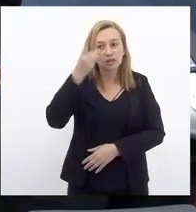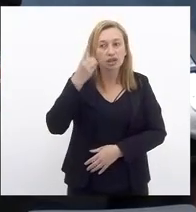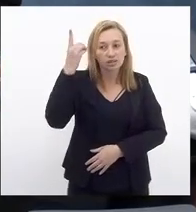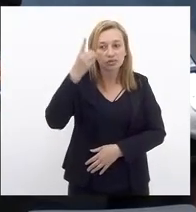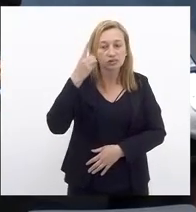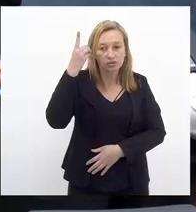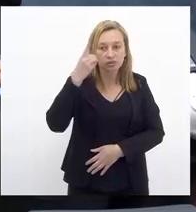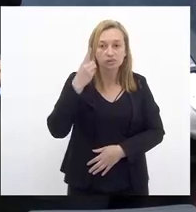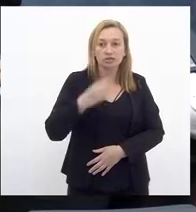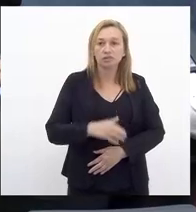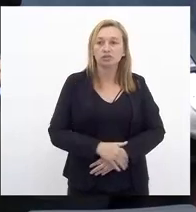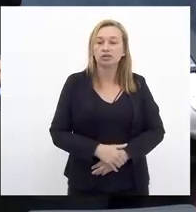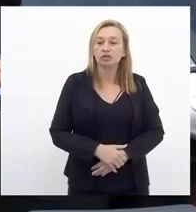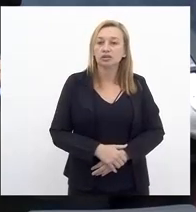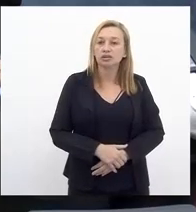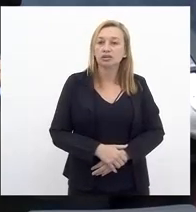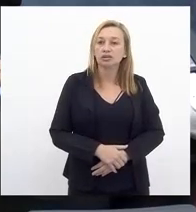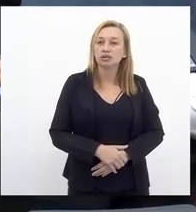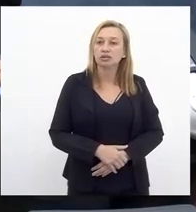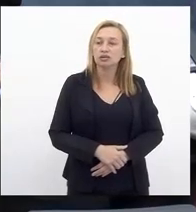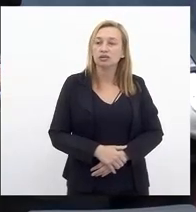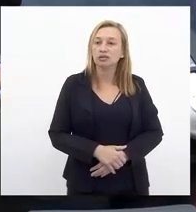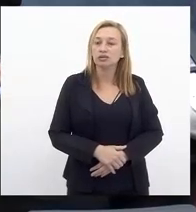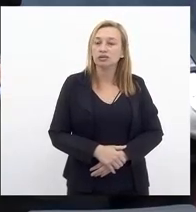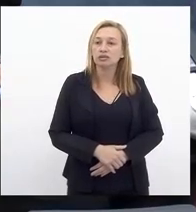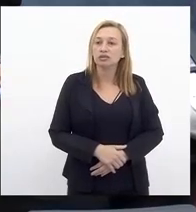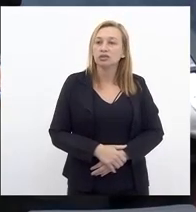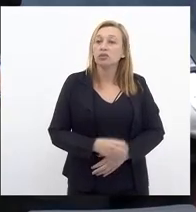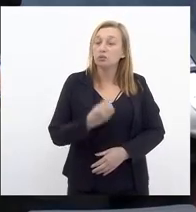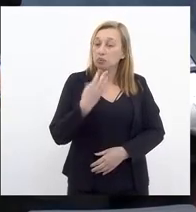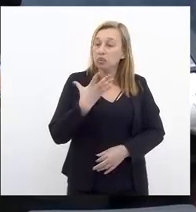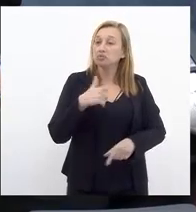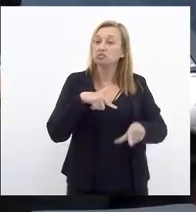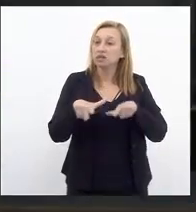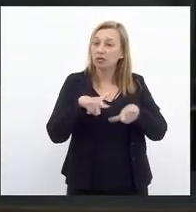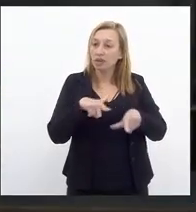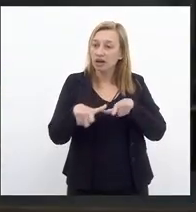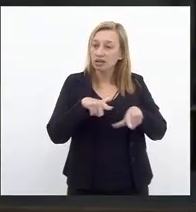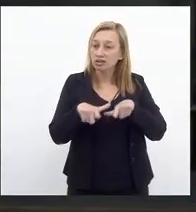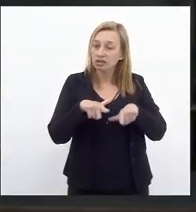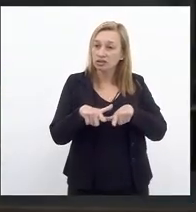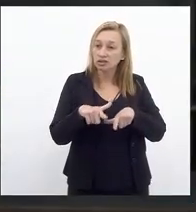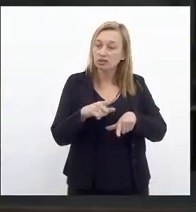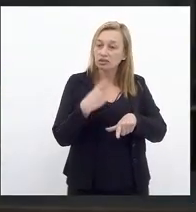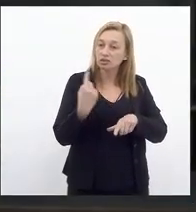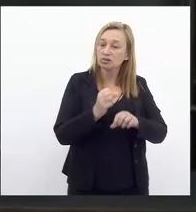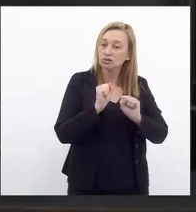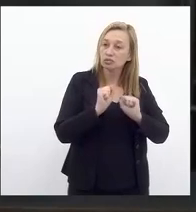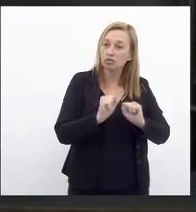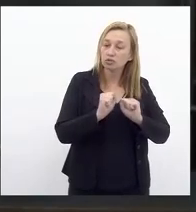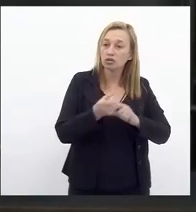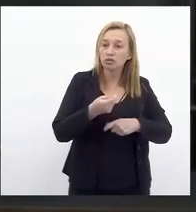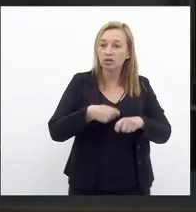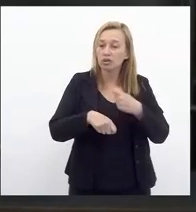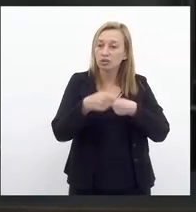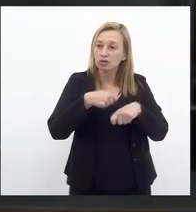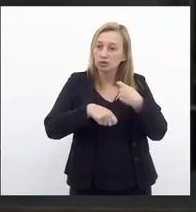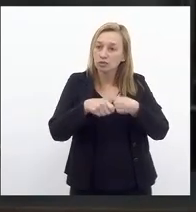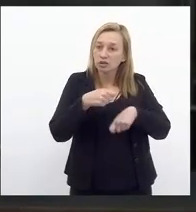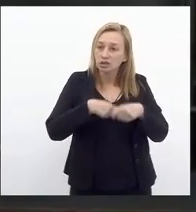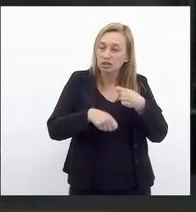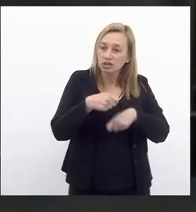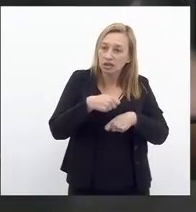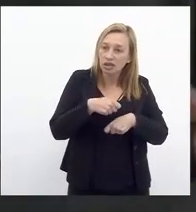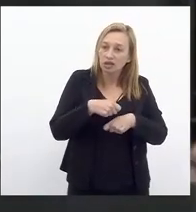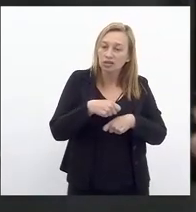que tem através do Senhor exercido feito um trabalho para que possamos economizar recurso